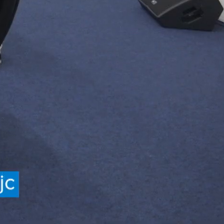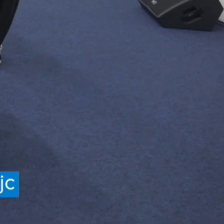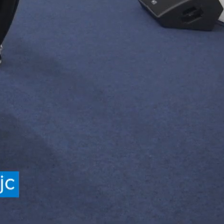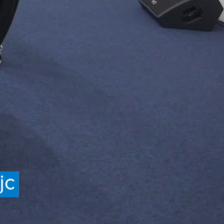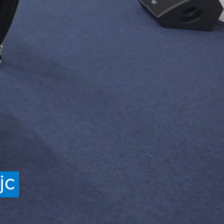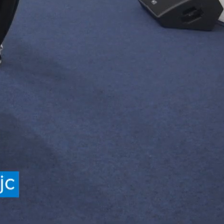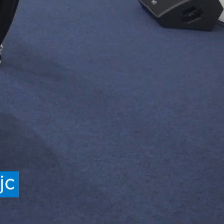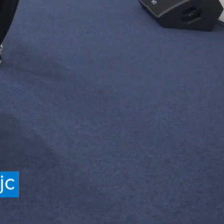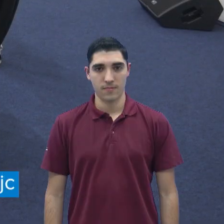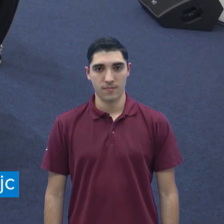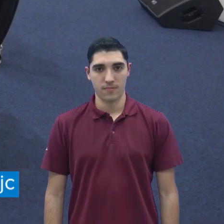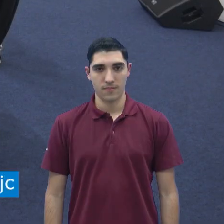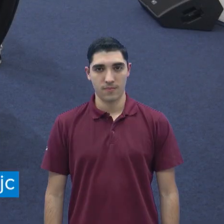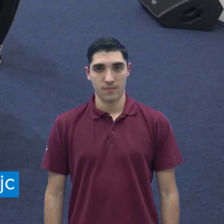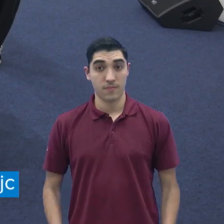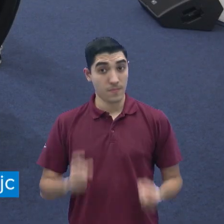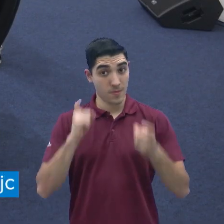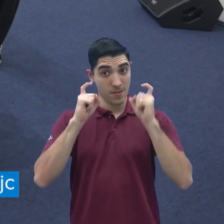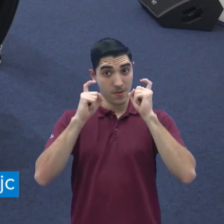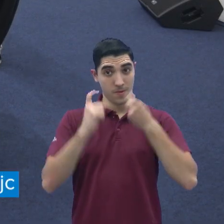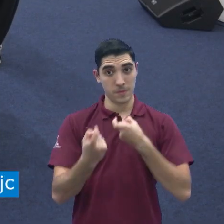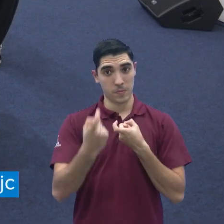Reaberta a presente sessão.